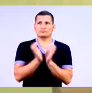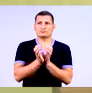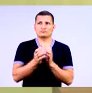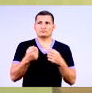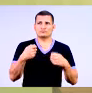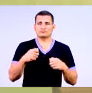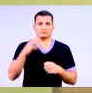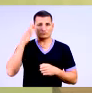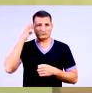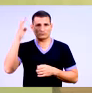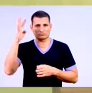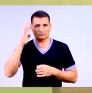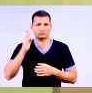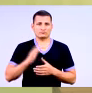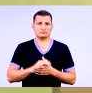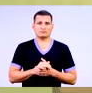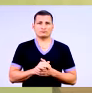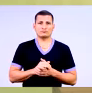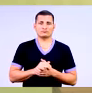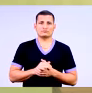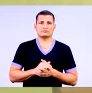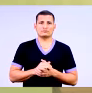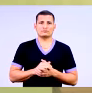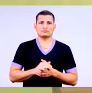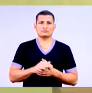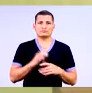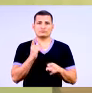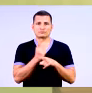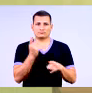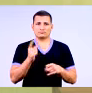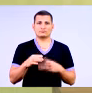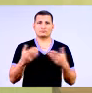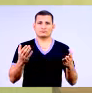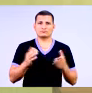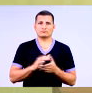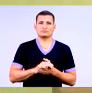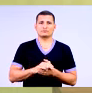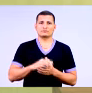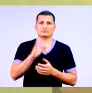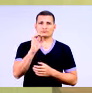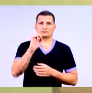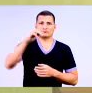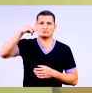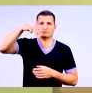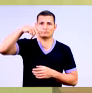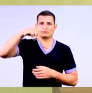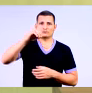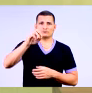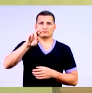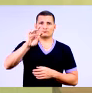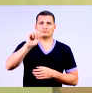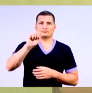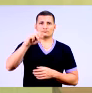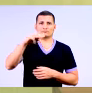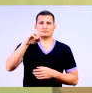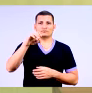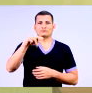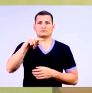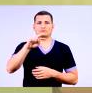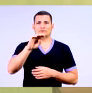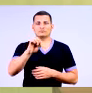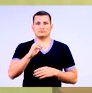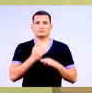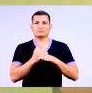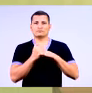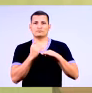aí refletir que, por outro lado, identifique quais os comportamentos que podem ser considerados antiéticos nas